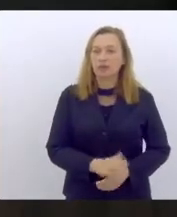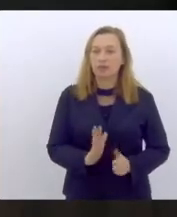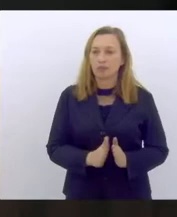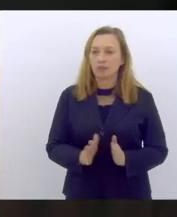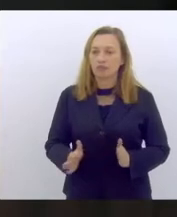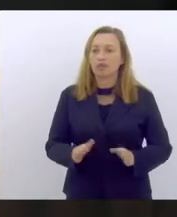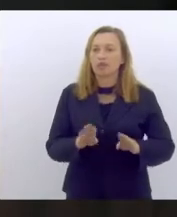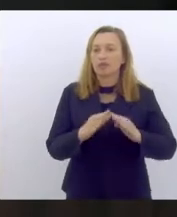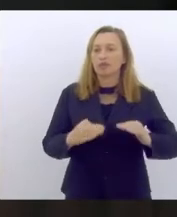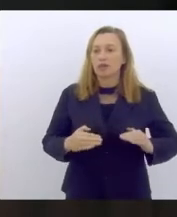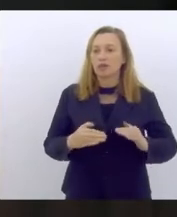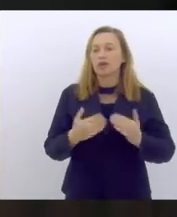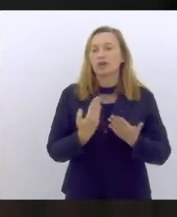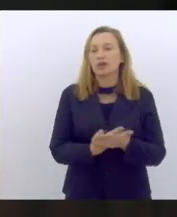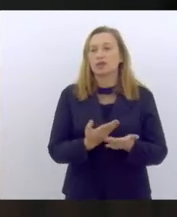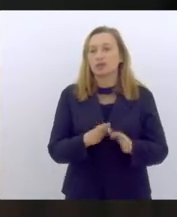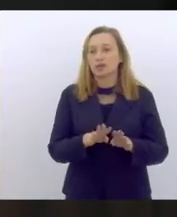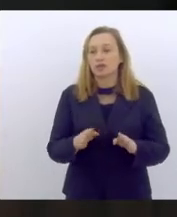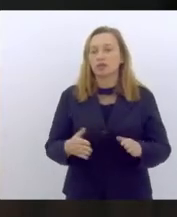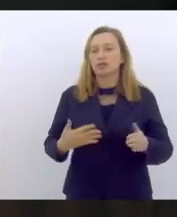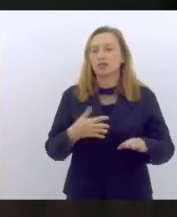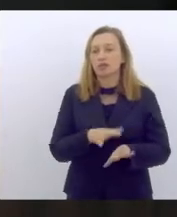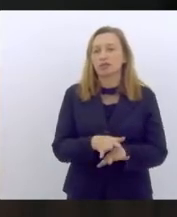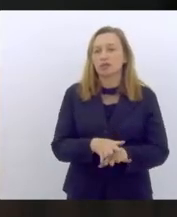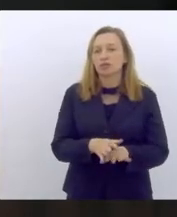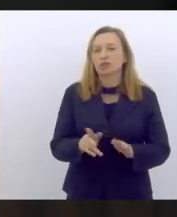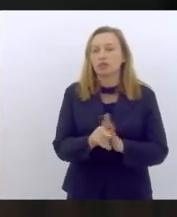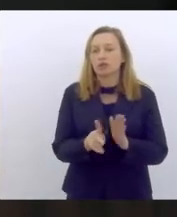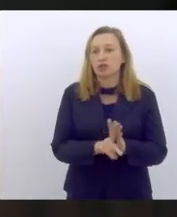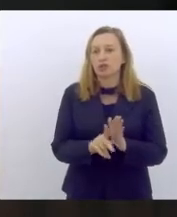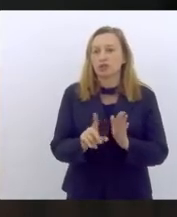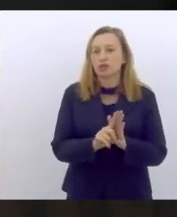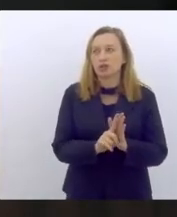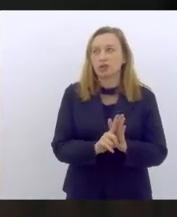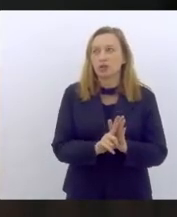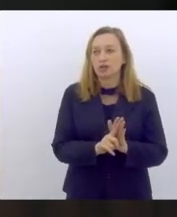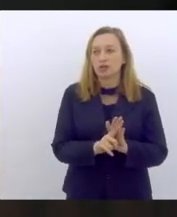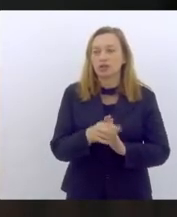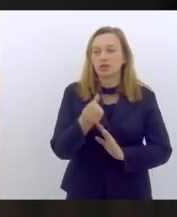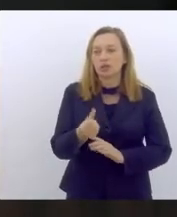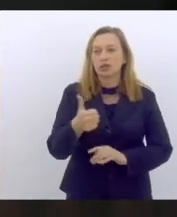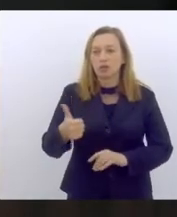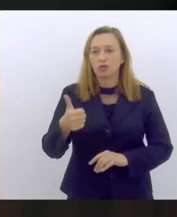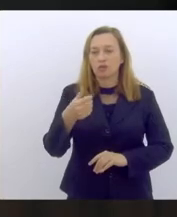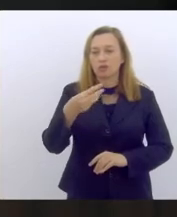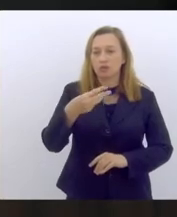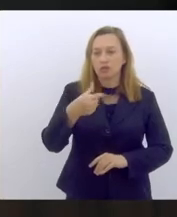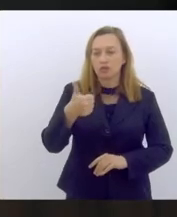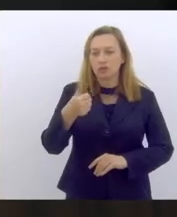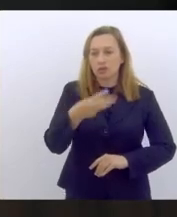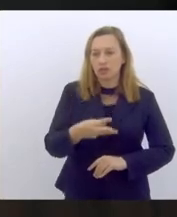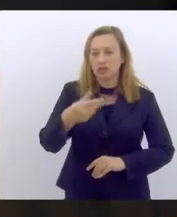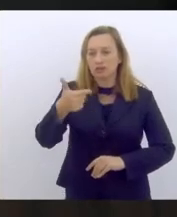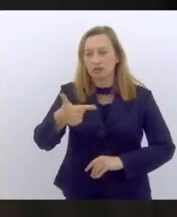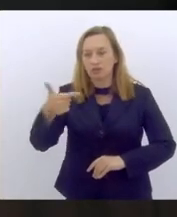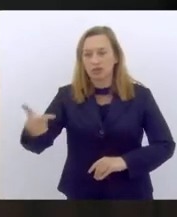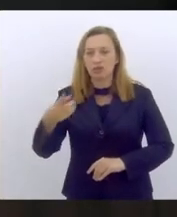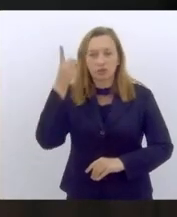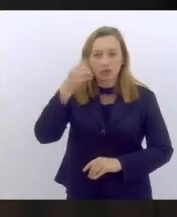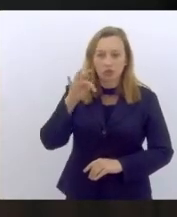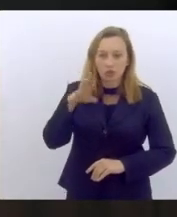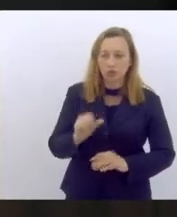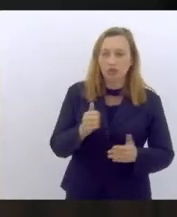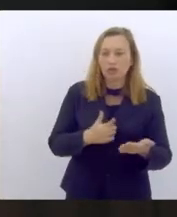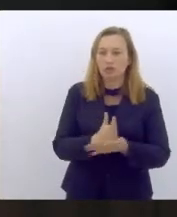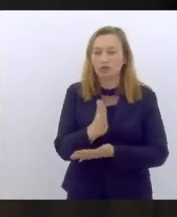a sobremesa requerimento de lei 61322 Deputado tutuca senhor acho que